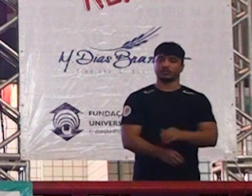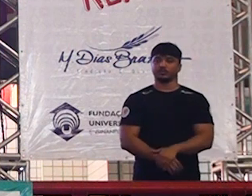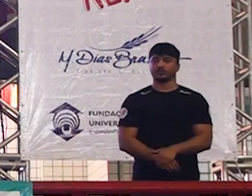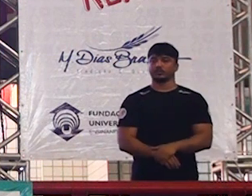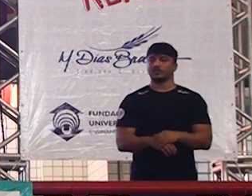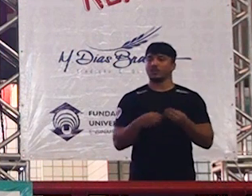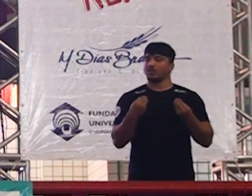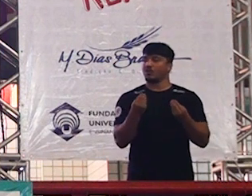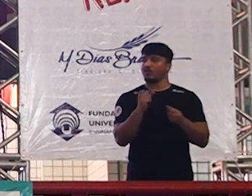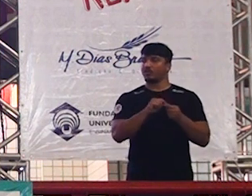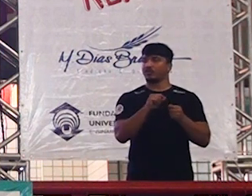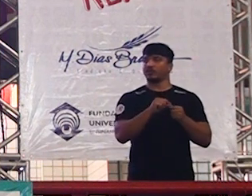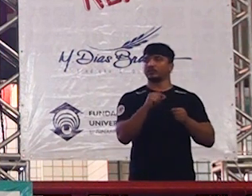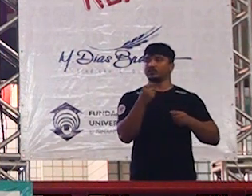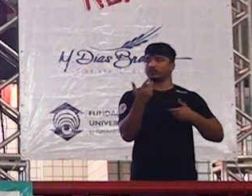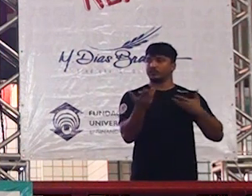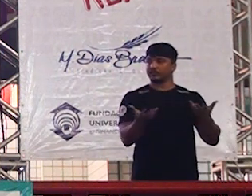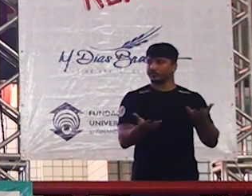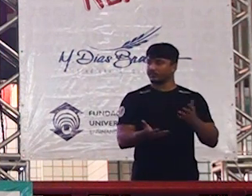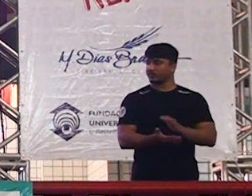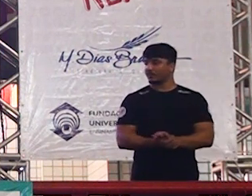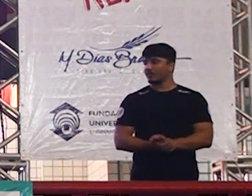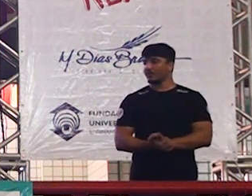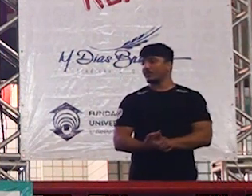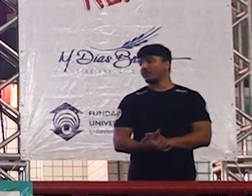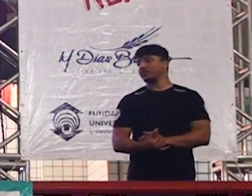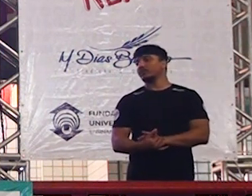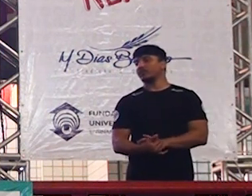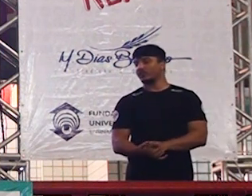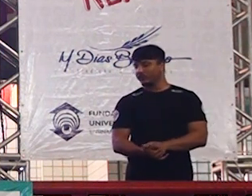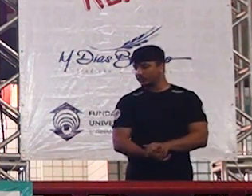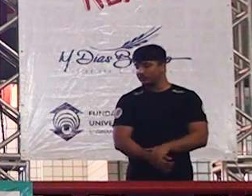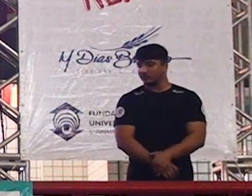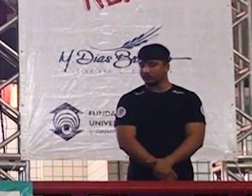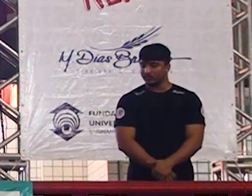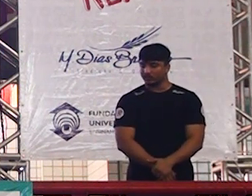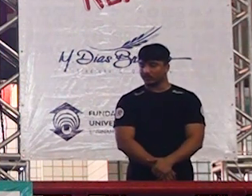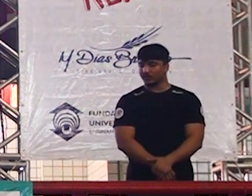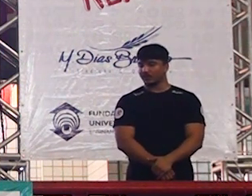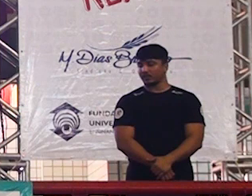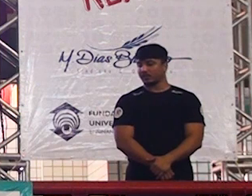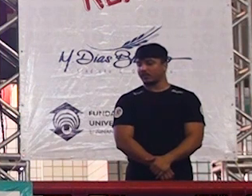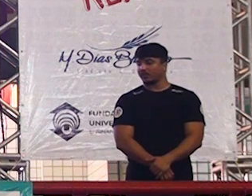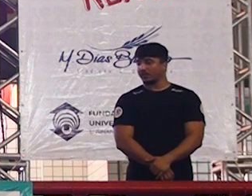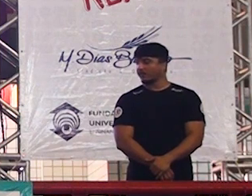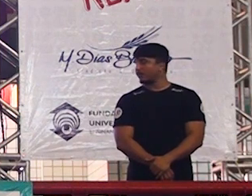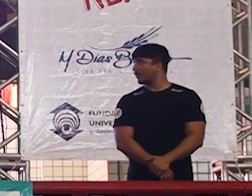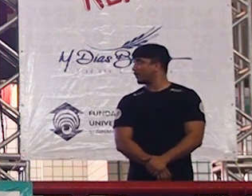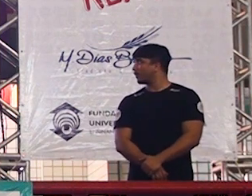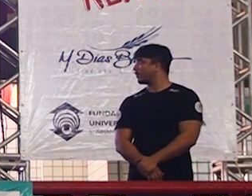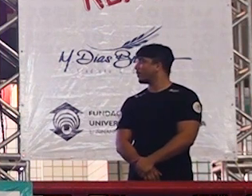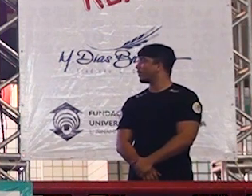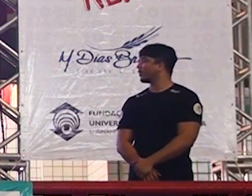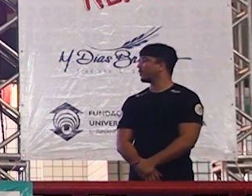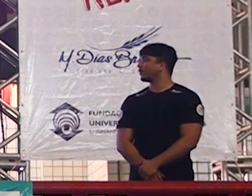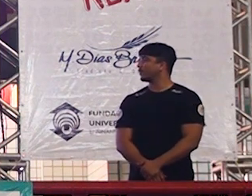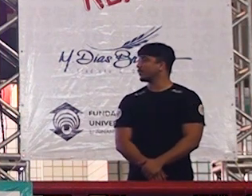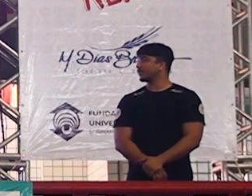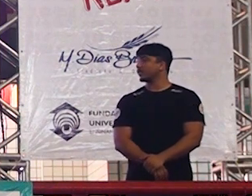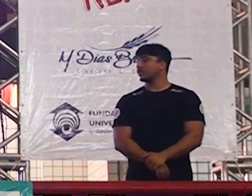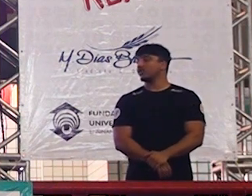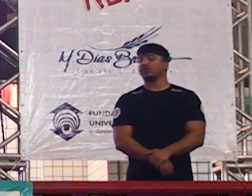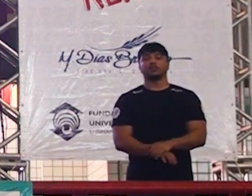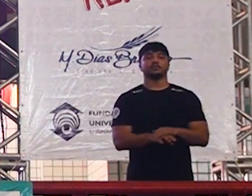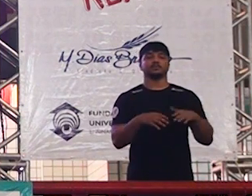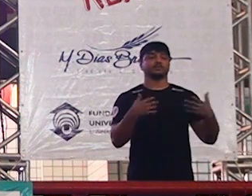como é que deve ser feito. Entendeu? Beleza? Voltando para o slide.